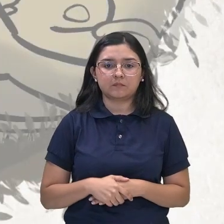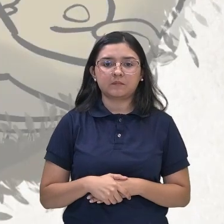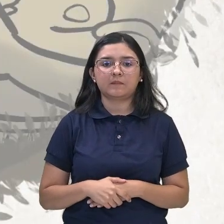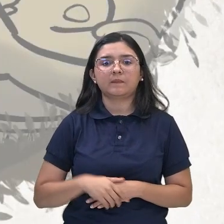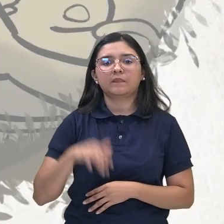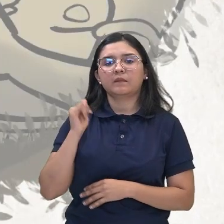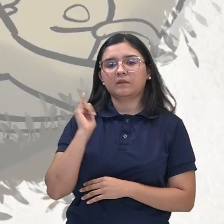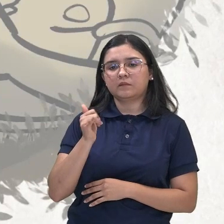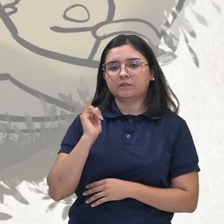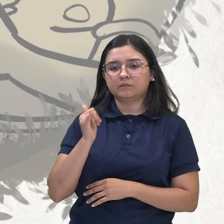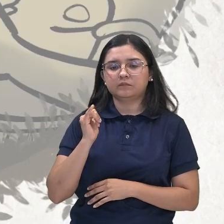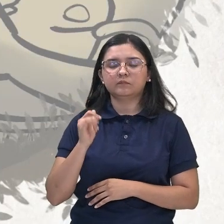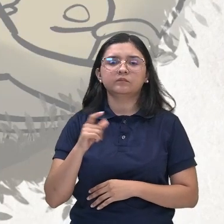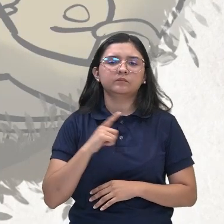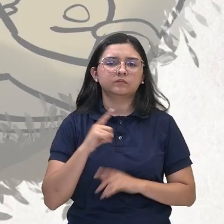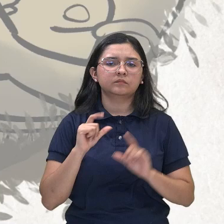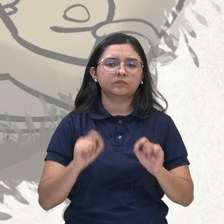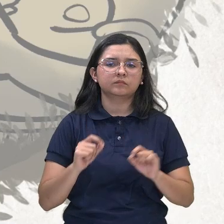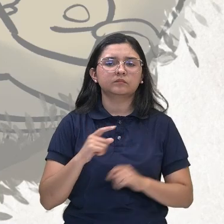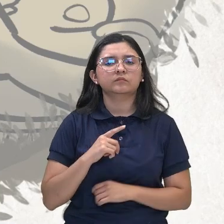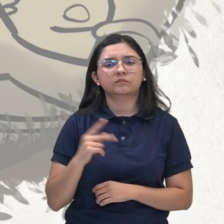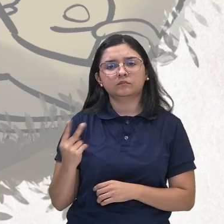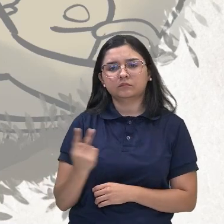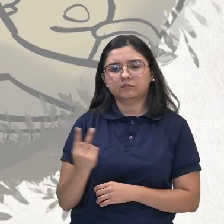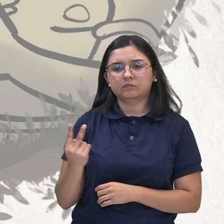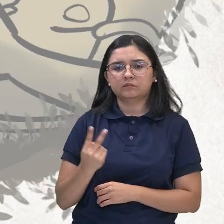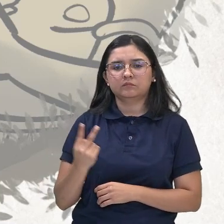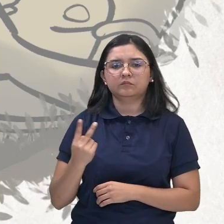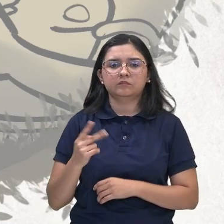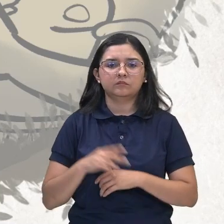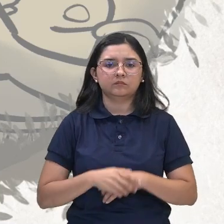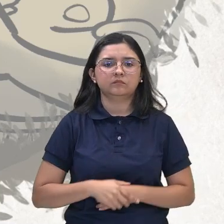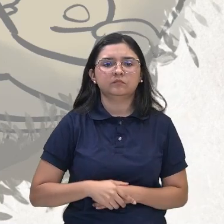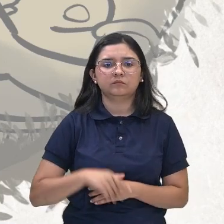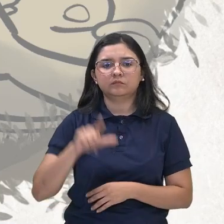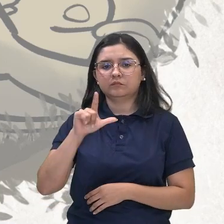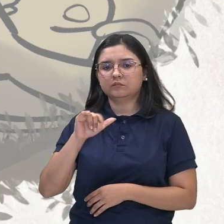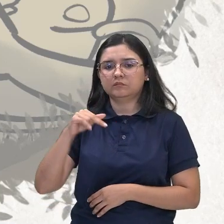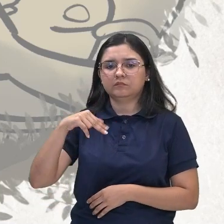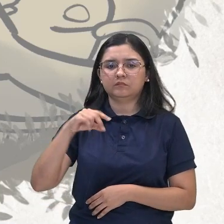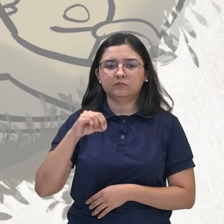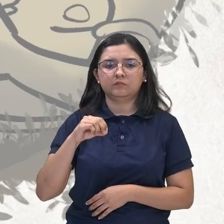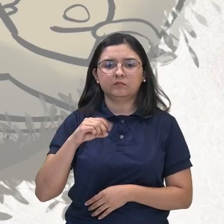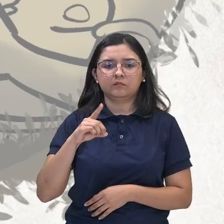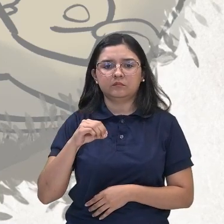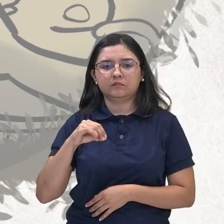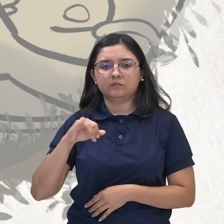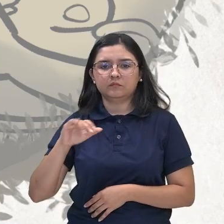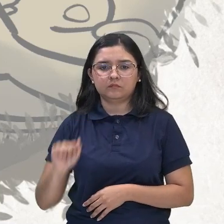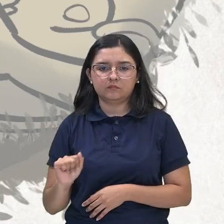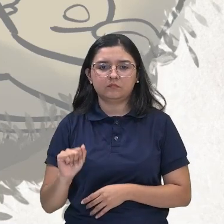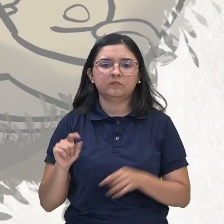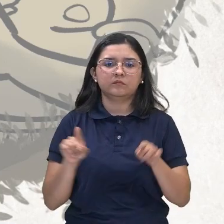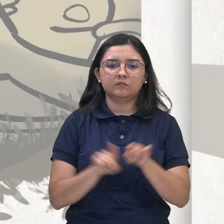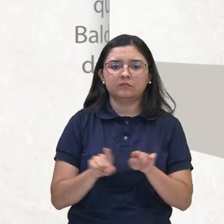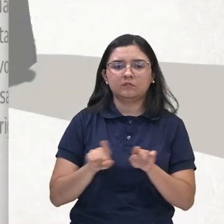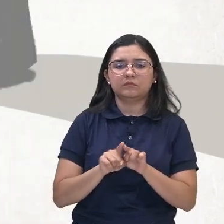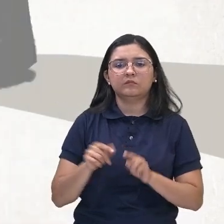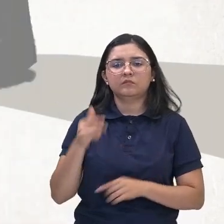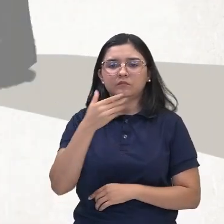A narrativa gira em torno de um caso de amor entre Lindóia, uma indígena, e o herói Cacambo, também indígena,